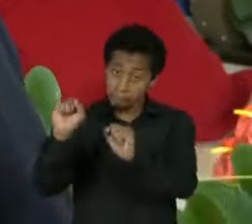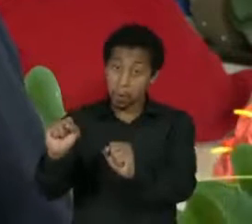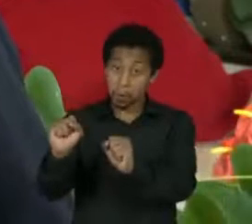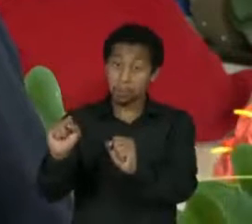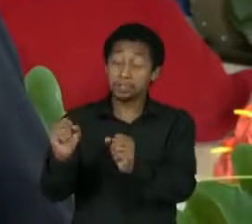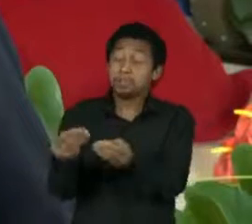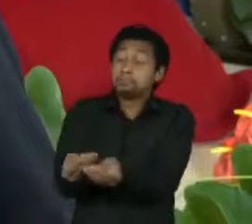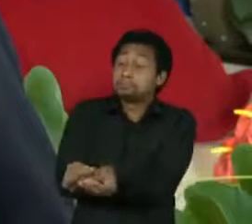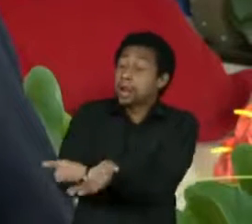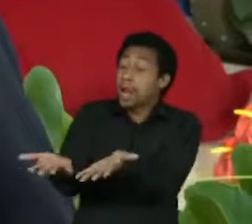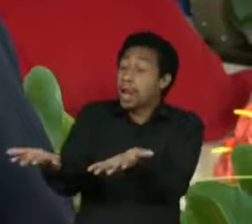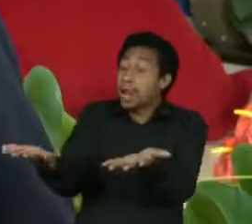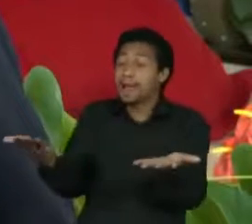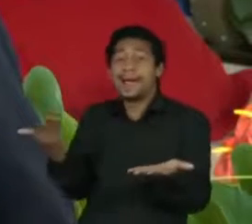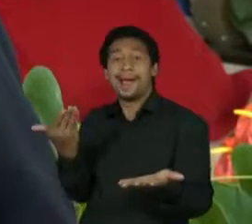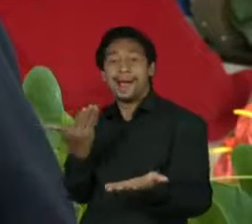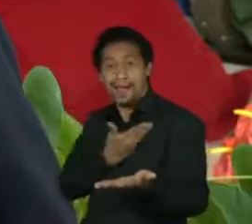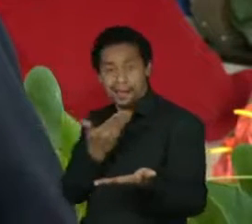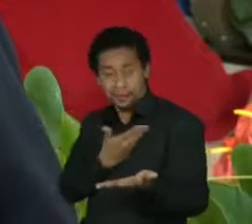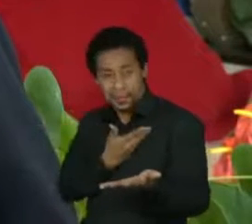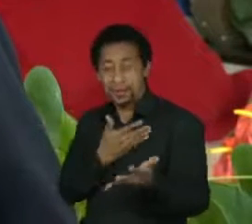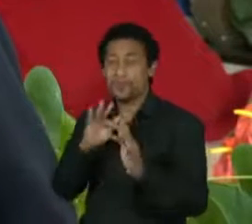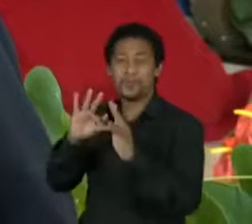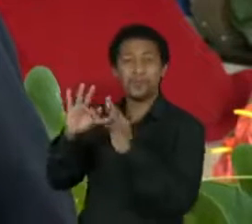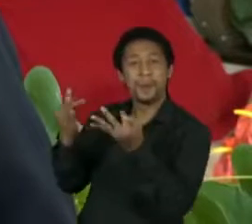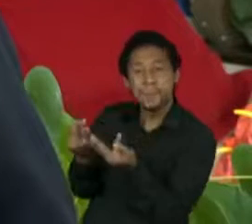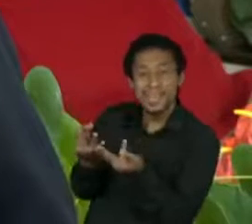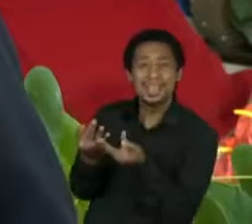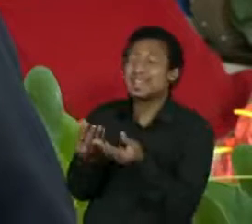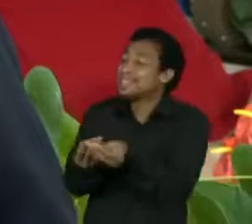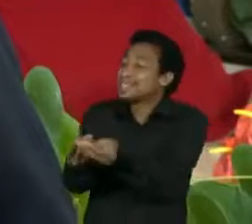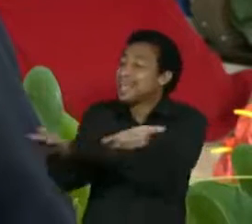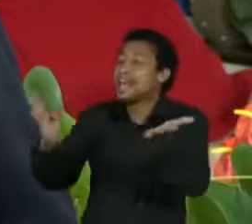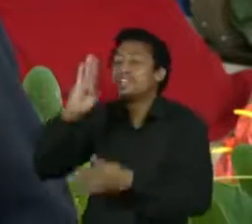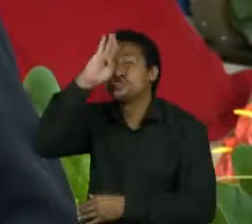os amigos, para a família e quebrar no final do ano.